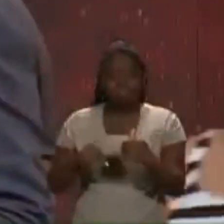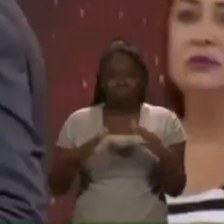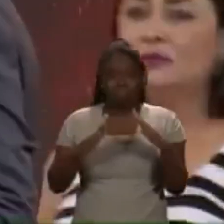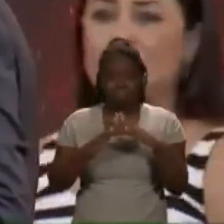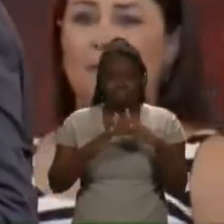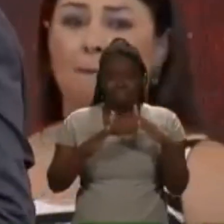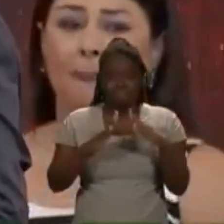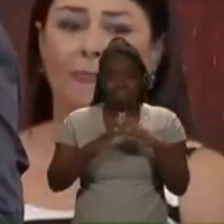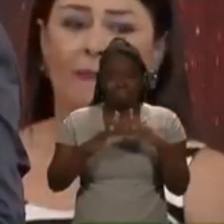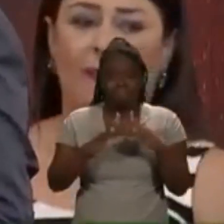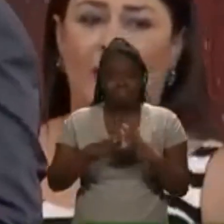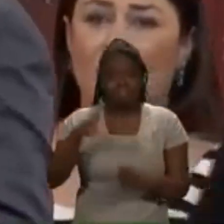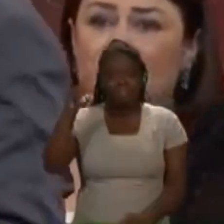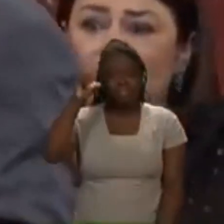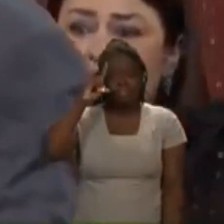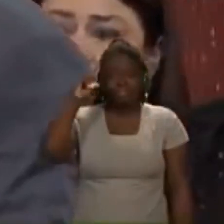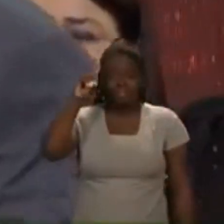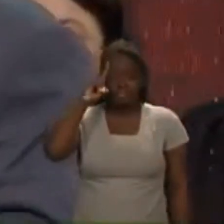Todos os dias,